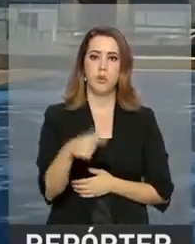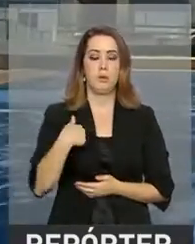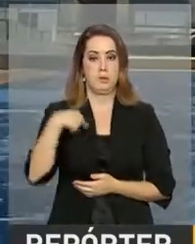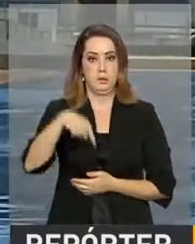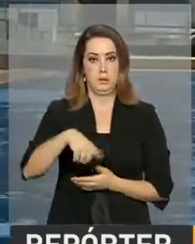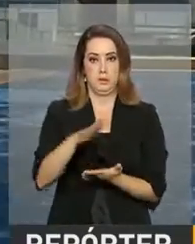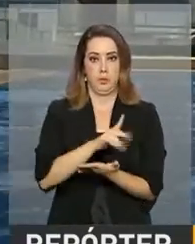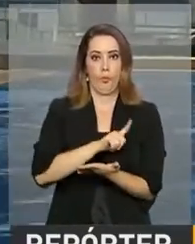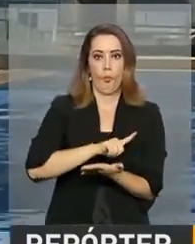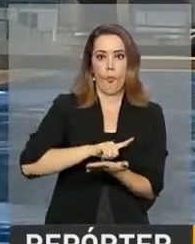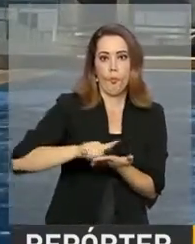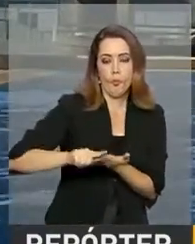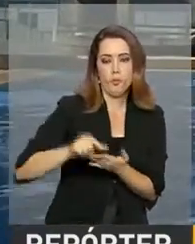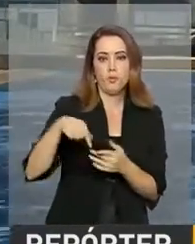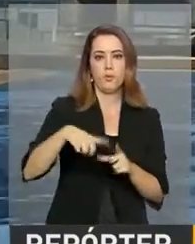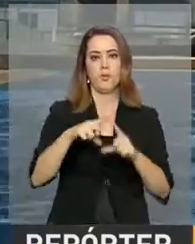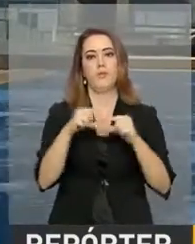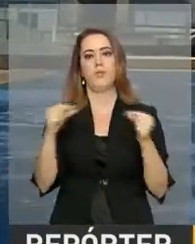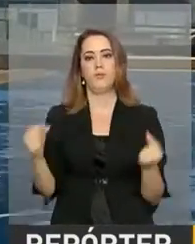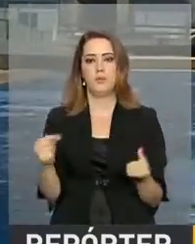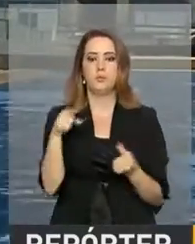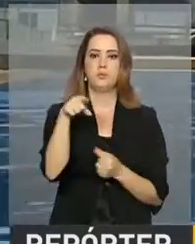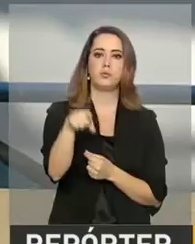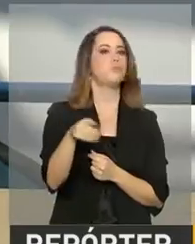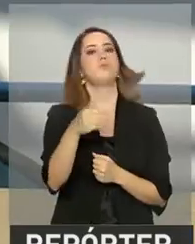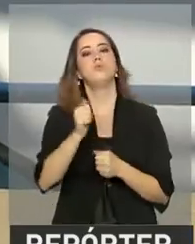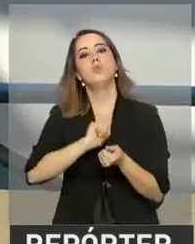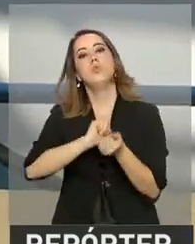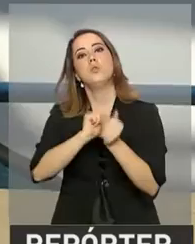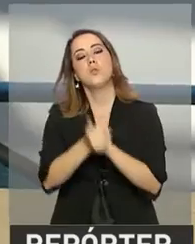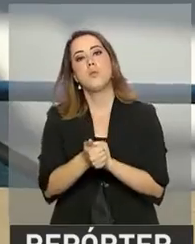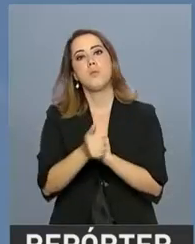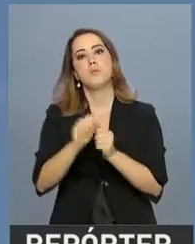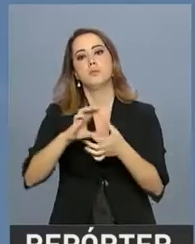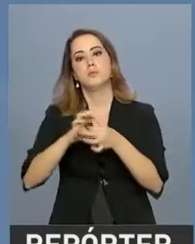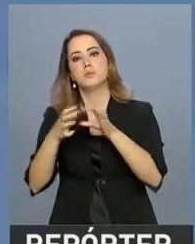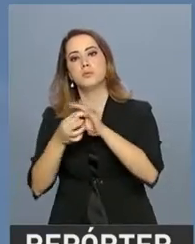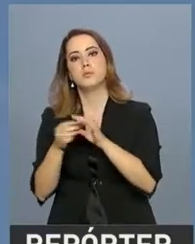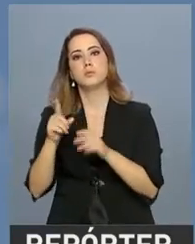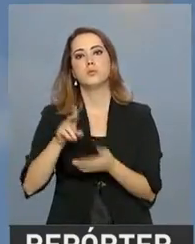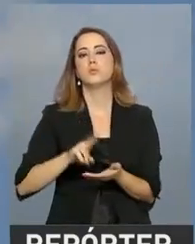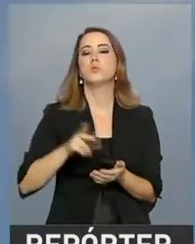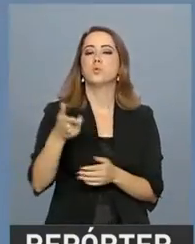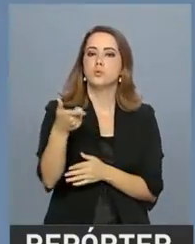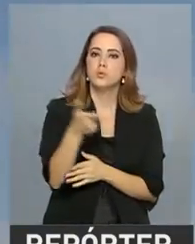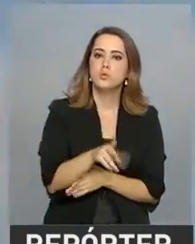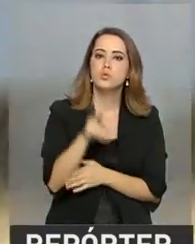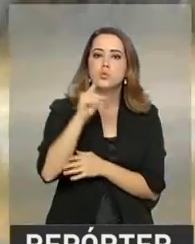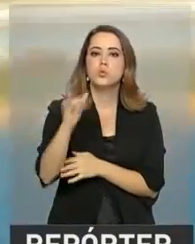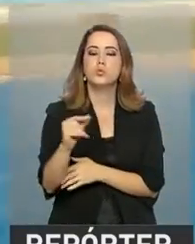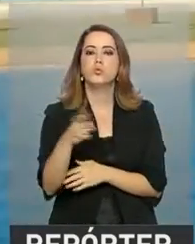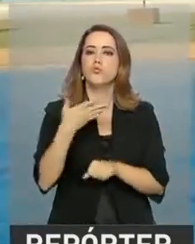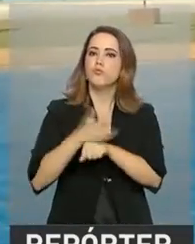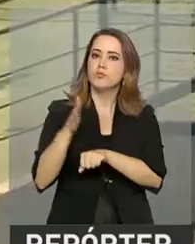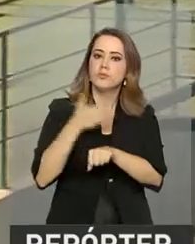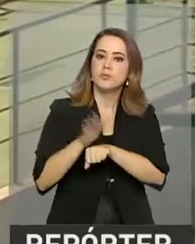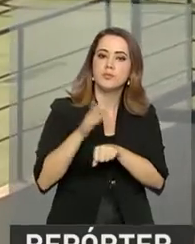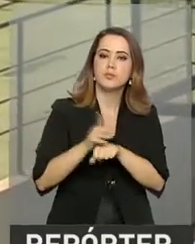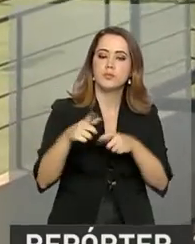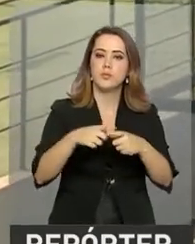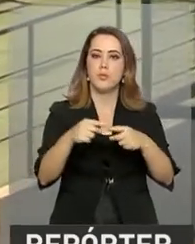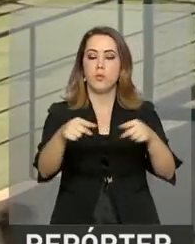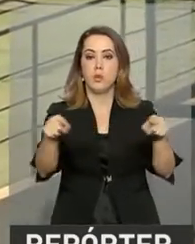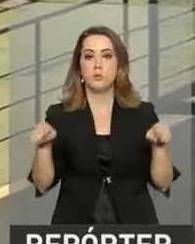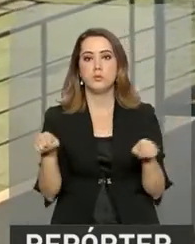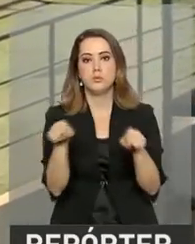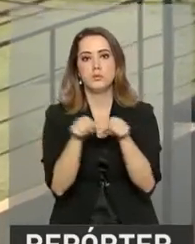sol forte na capital do país. Para os atletas olímpicos, mais um dia de treino pesado. É no Centro de Excelência em